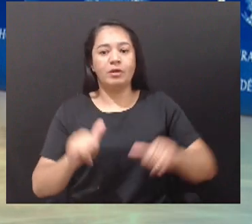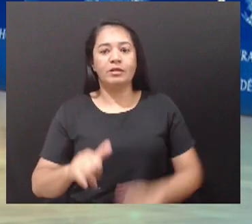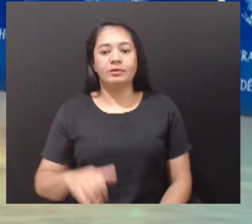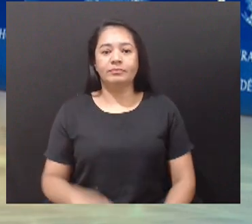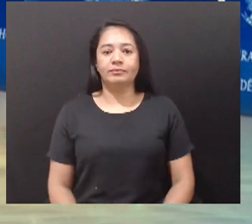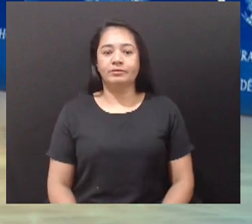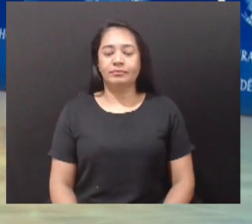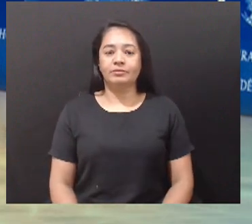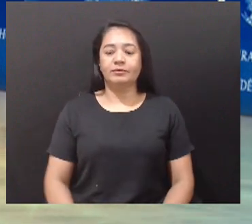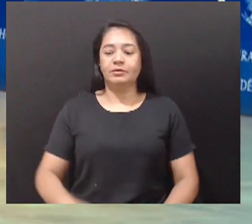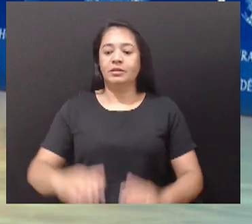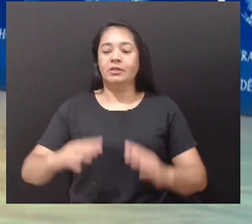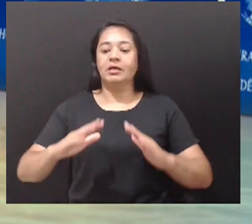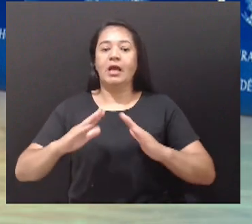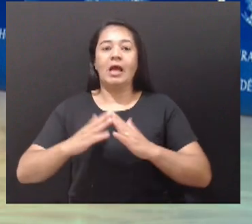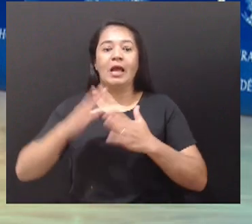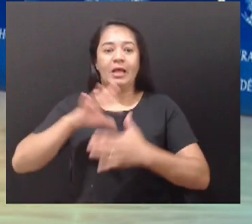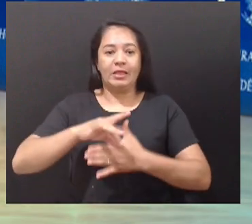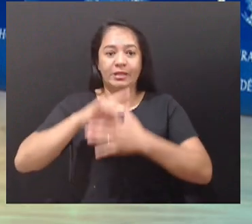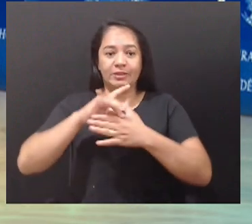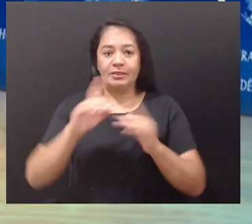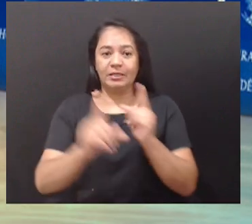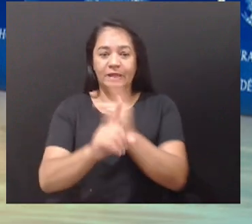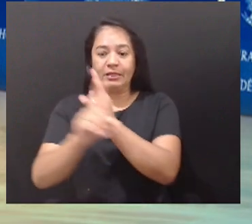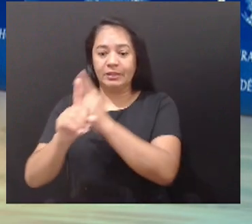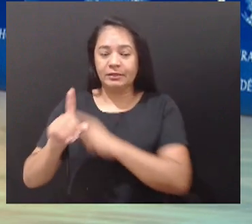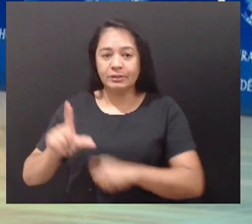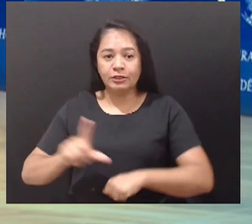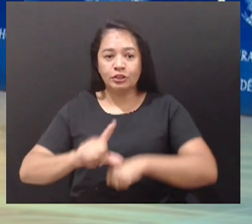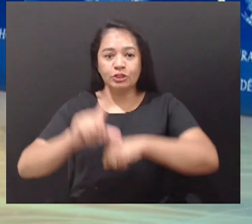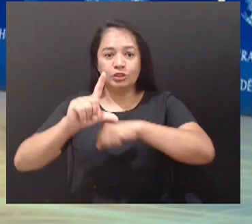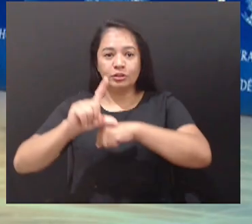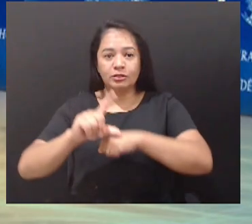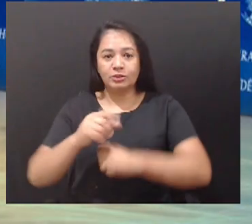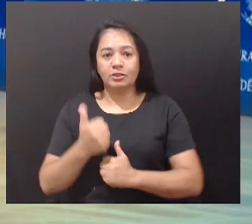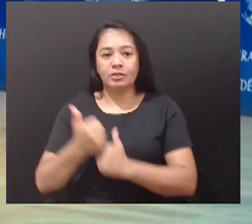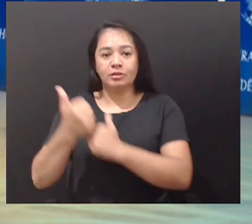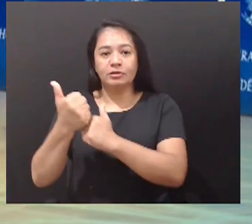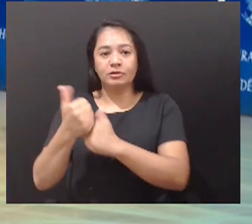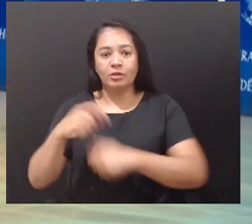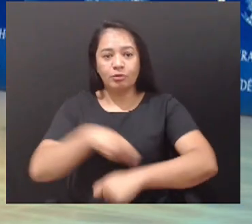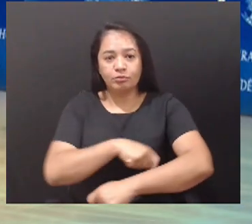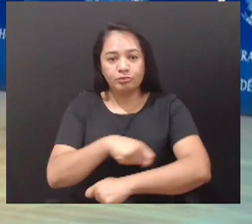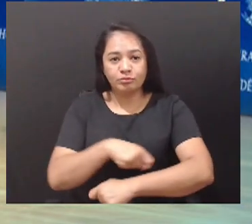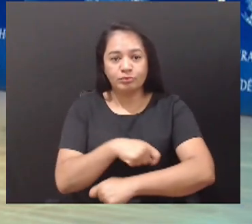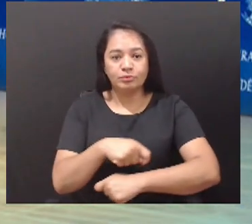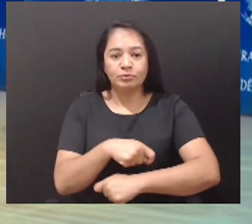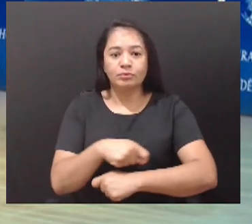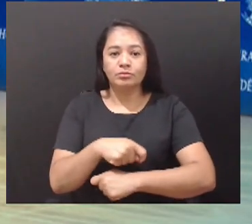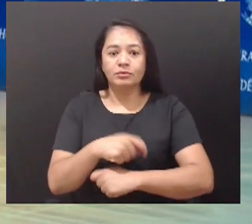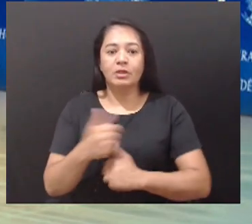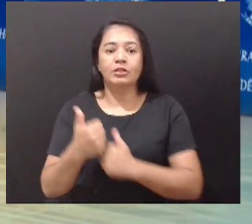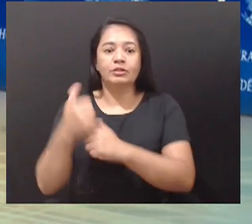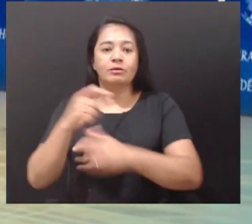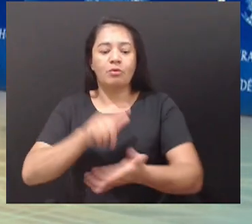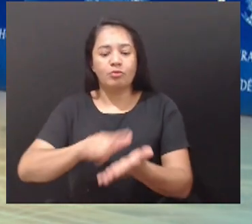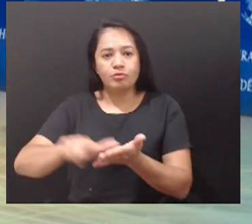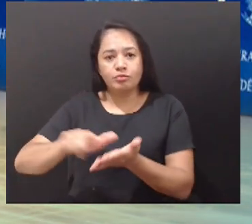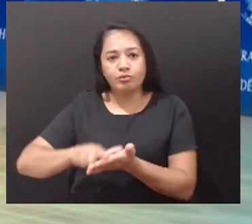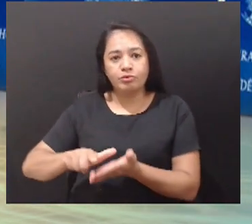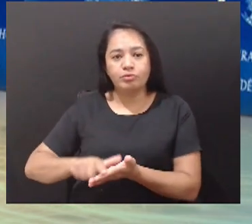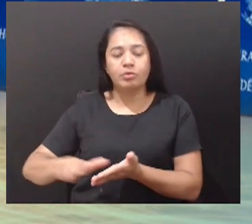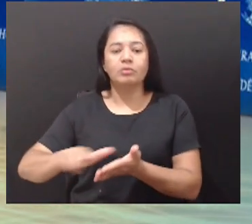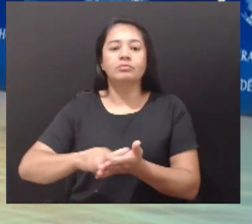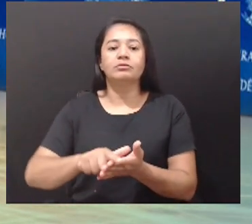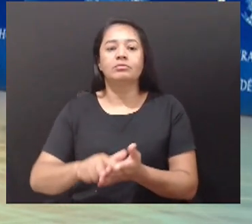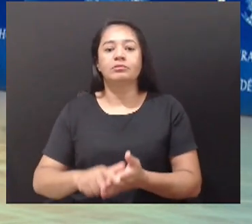açougueiro, atendente de lojas, auxiliar de cozinha, auxiliar de limpeza, camareira